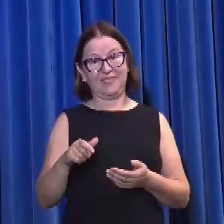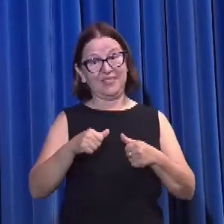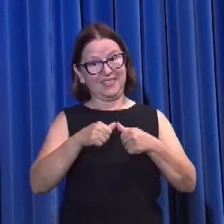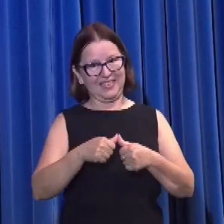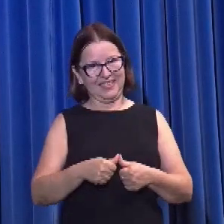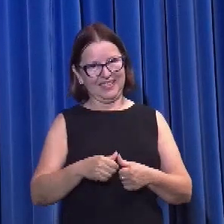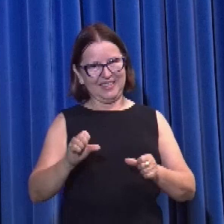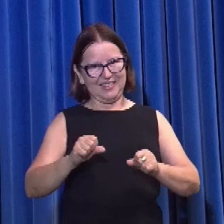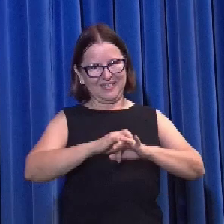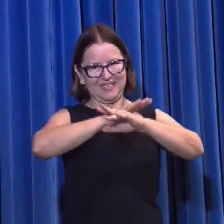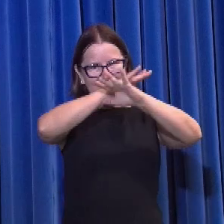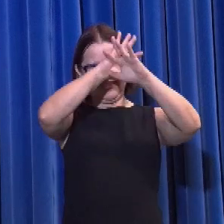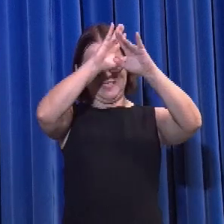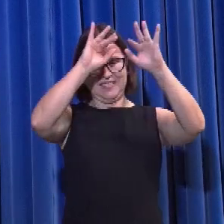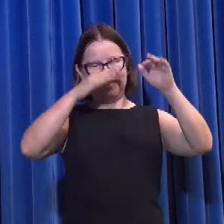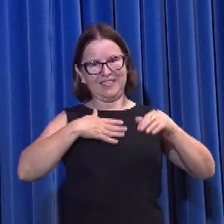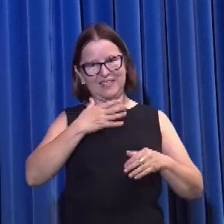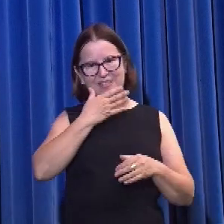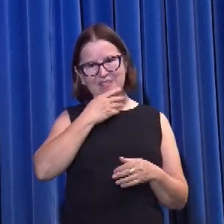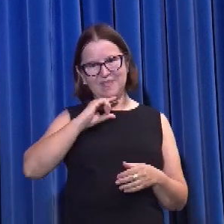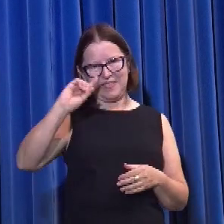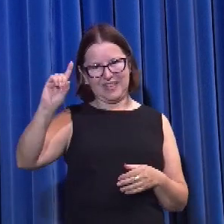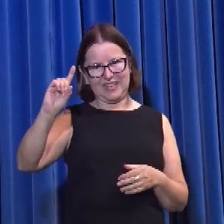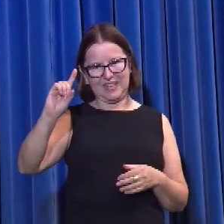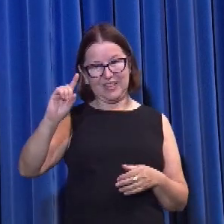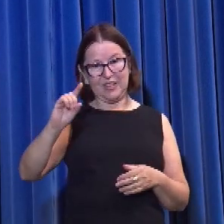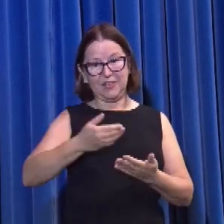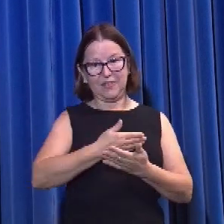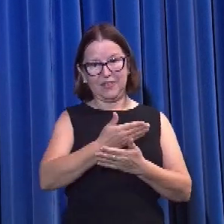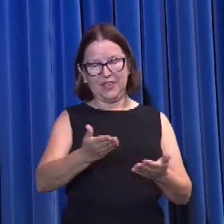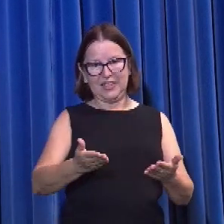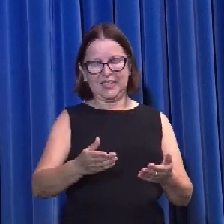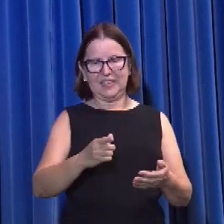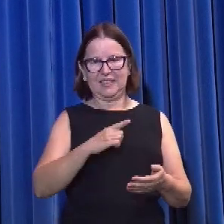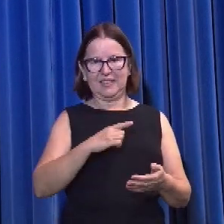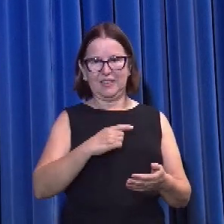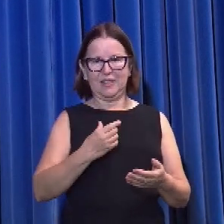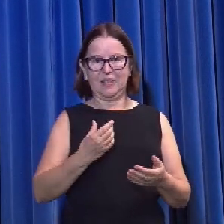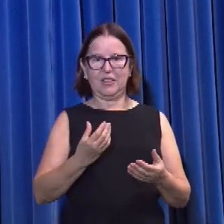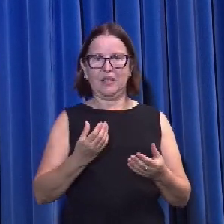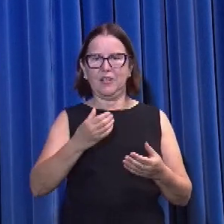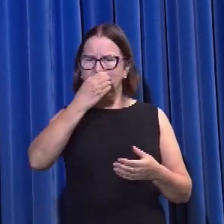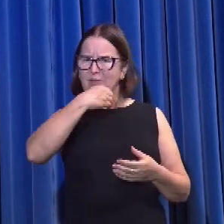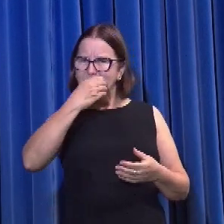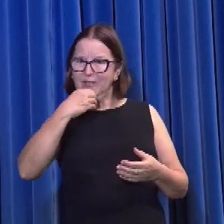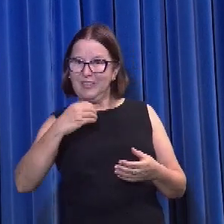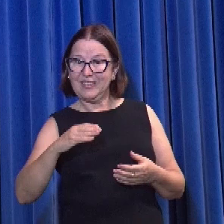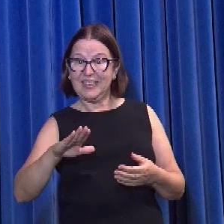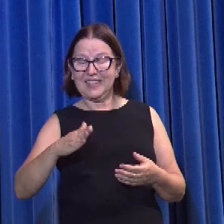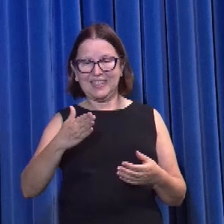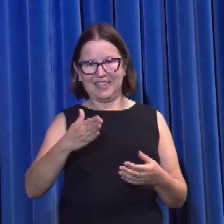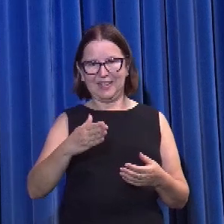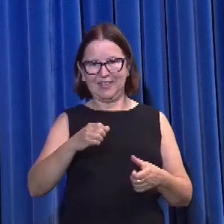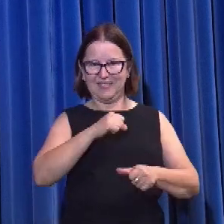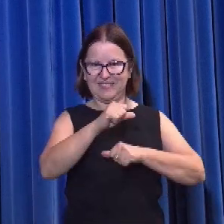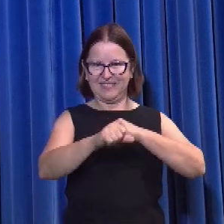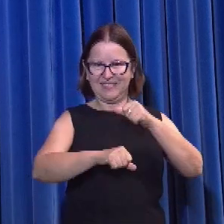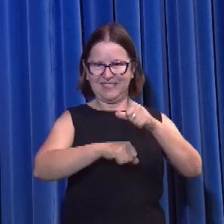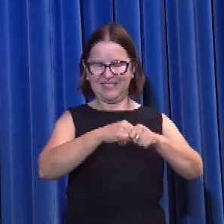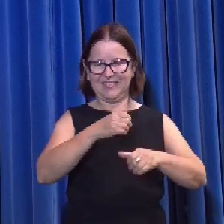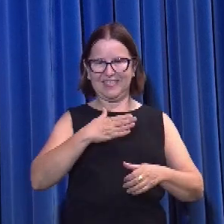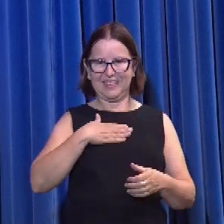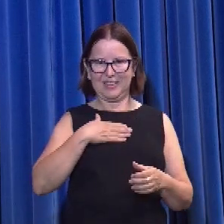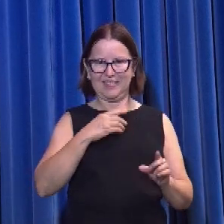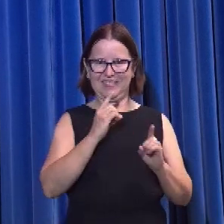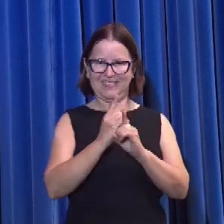Nisto é glorificado meu Pai, em que deis muito fruto, e assim vos tornareis